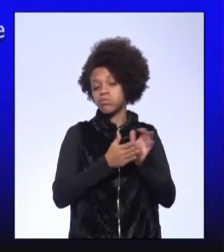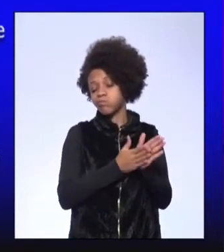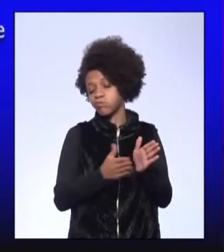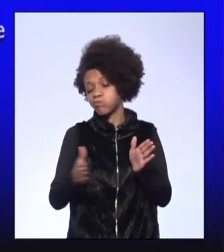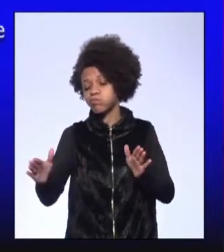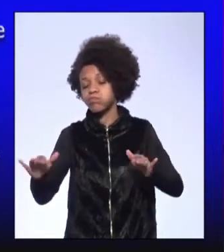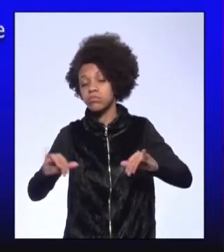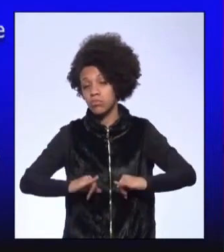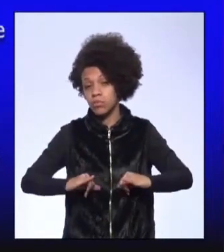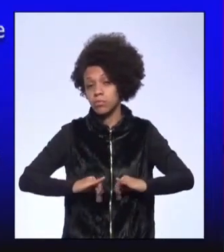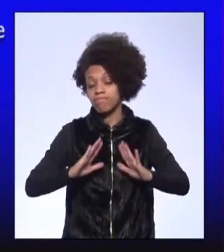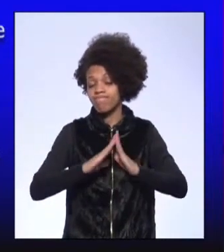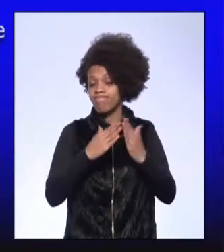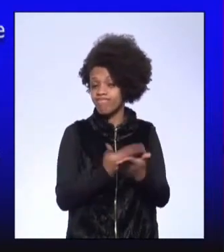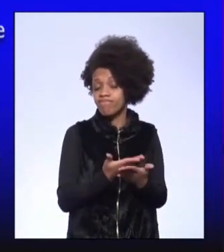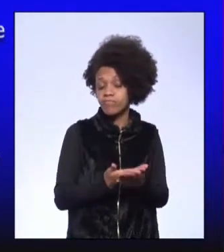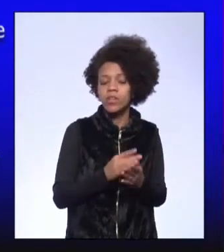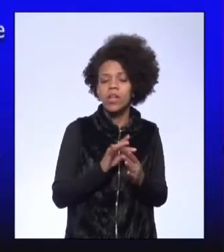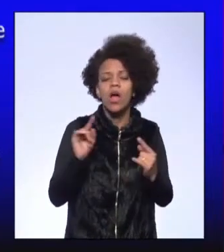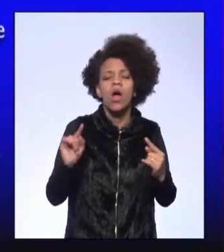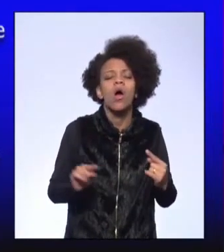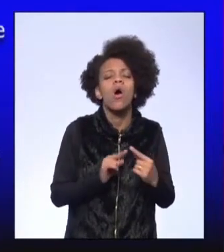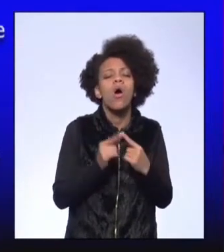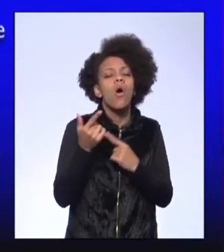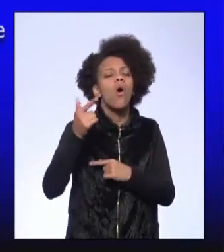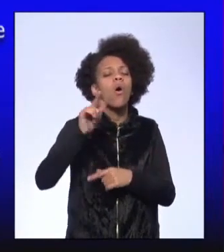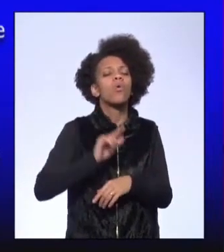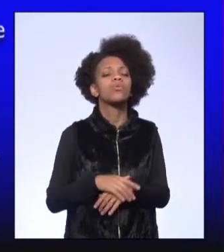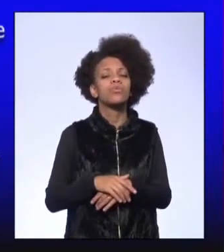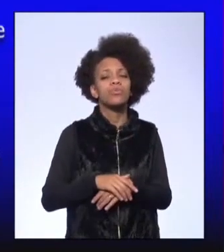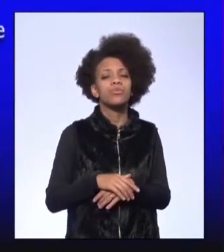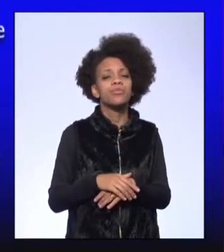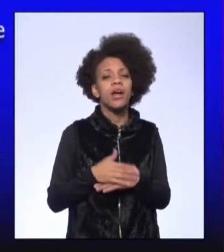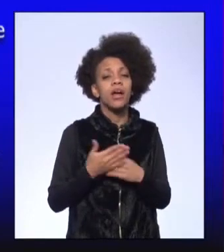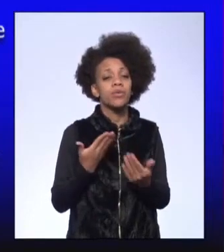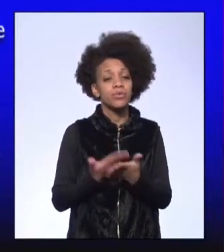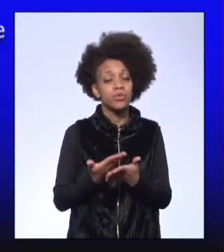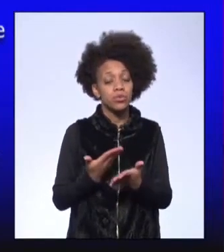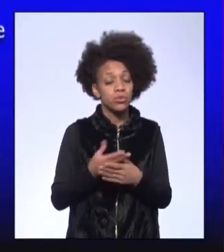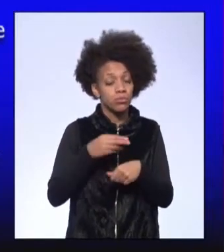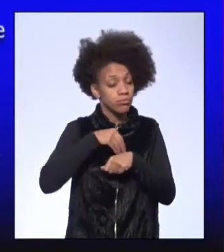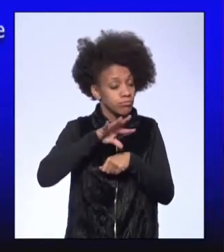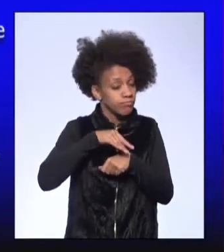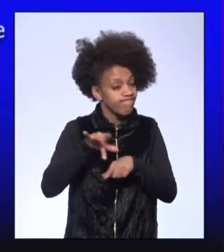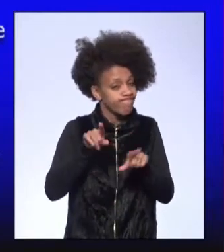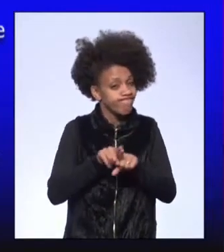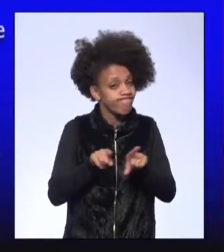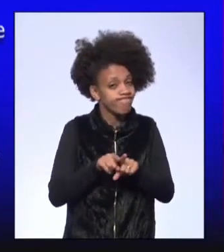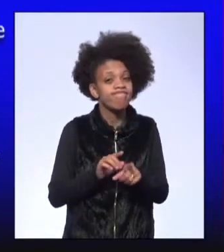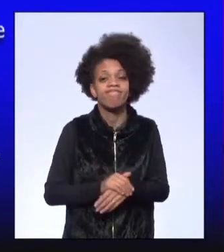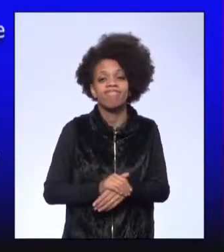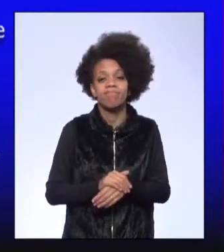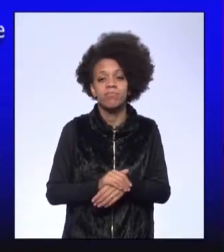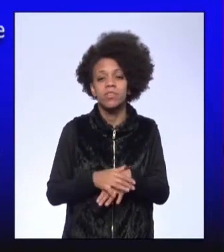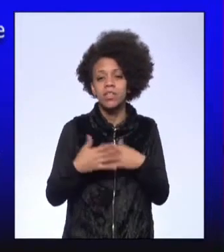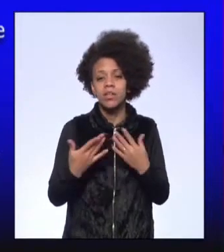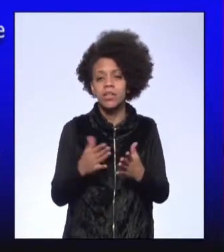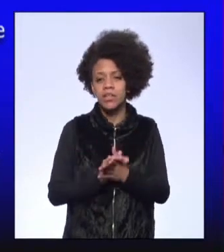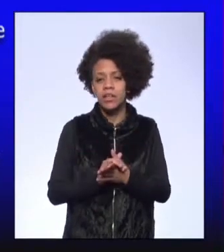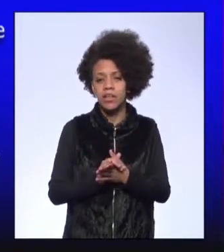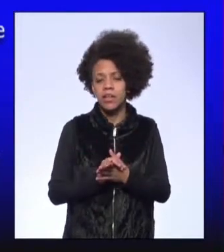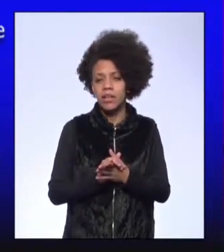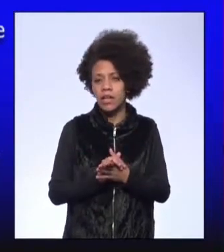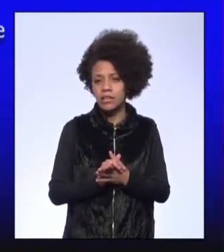Outro ponto importante para destacar para vocês é que os estudos sugerem também que o risco de